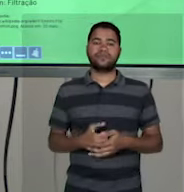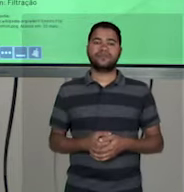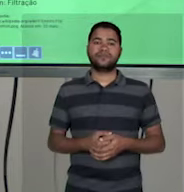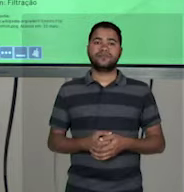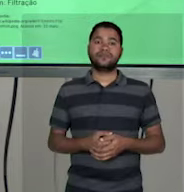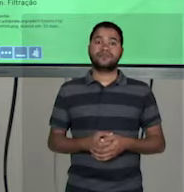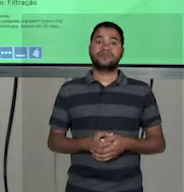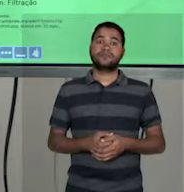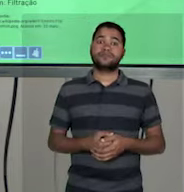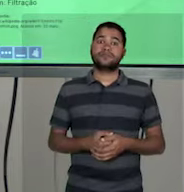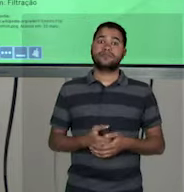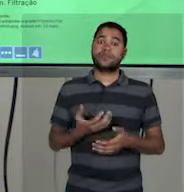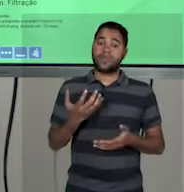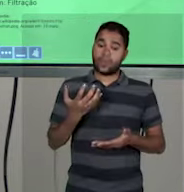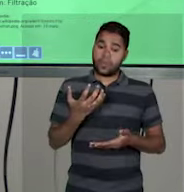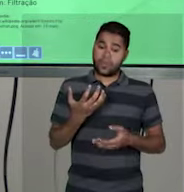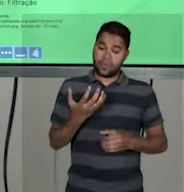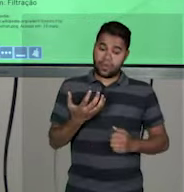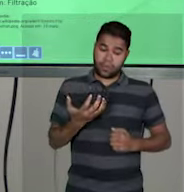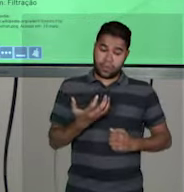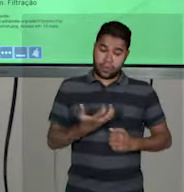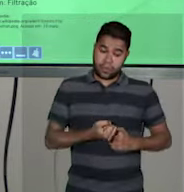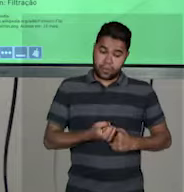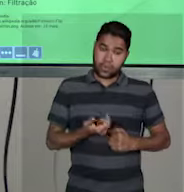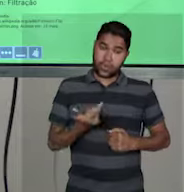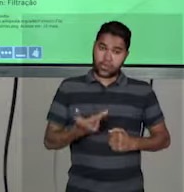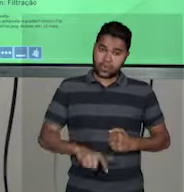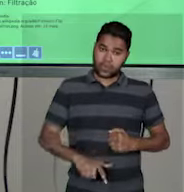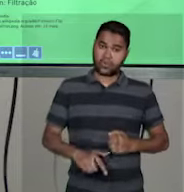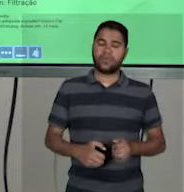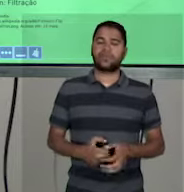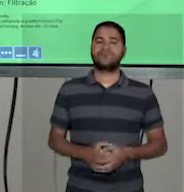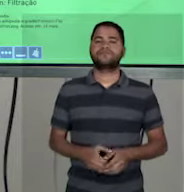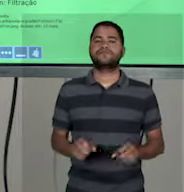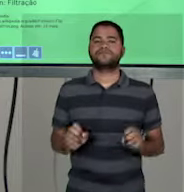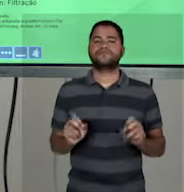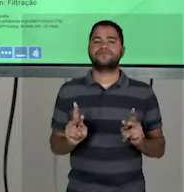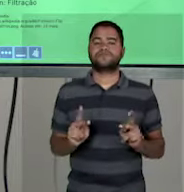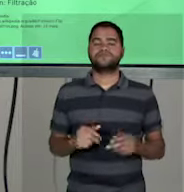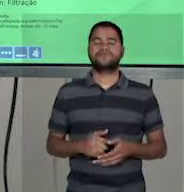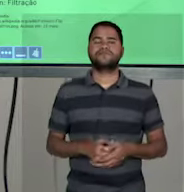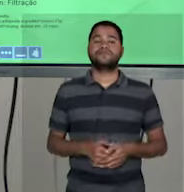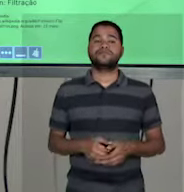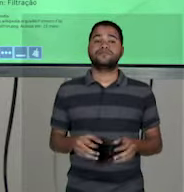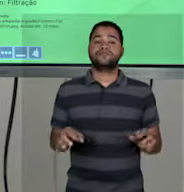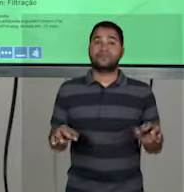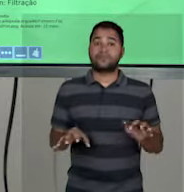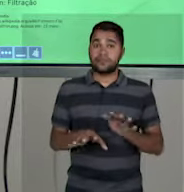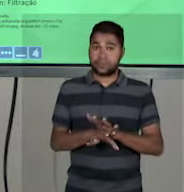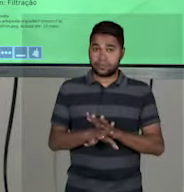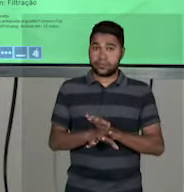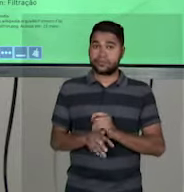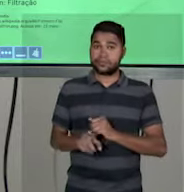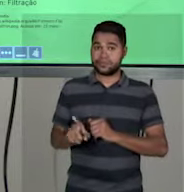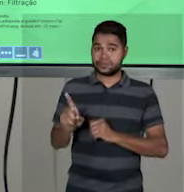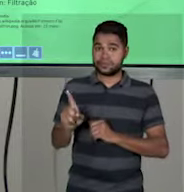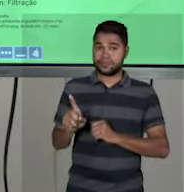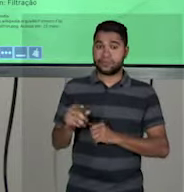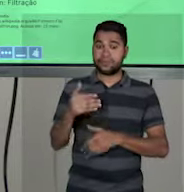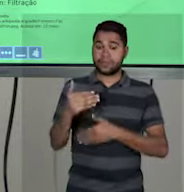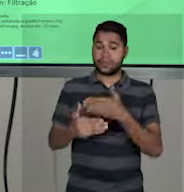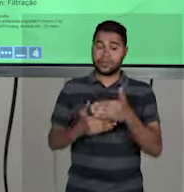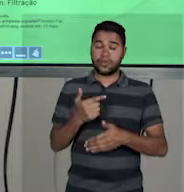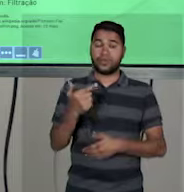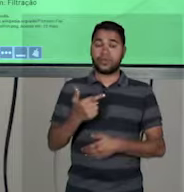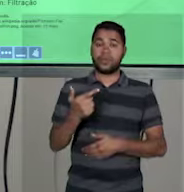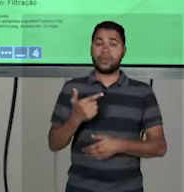Então, eu reabsorvo a água, ok? Reabsorveu a água aqui no processo 2, eu